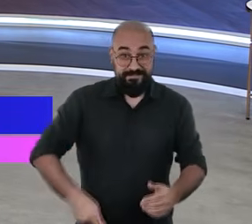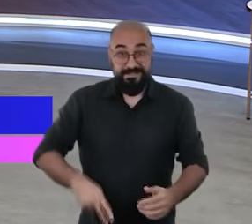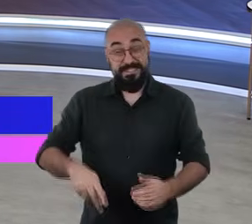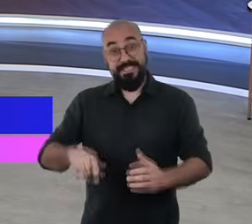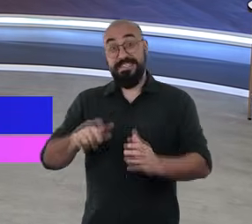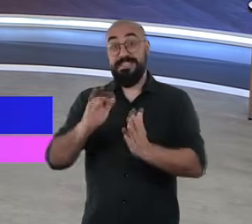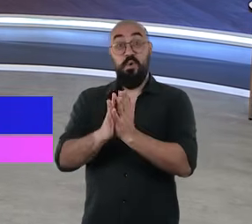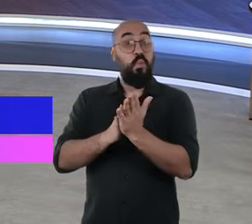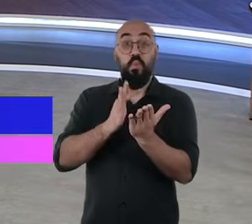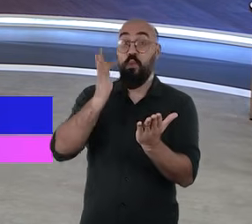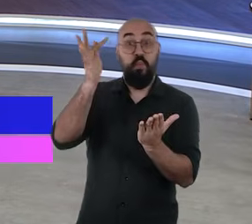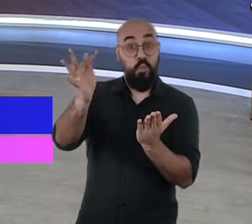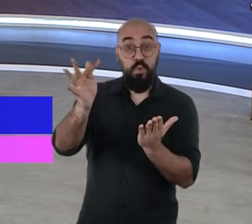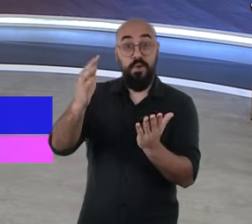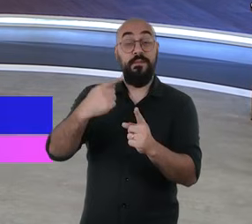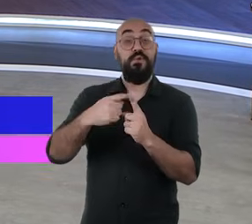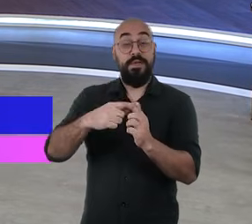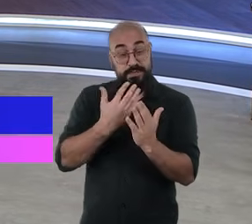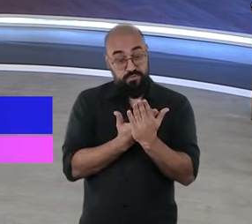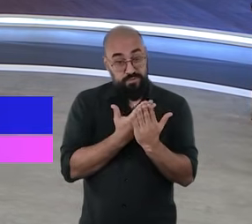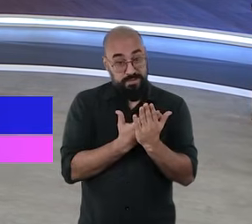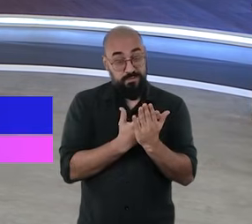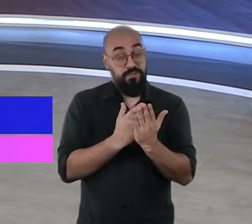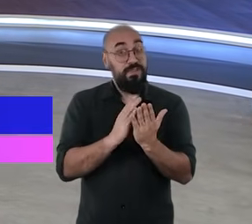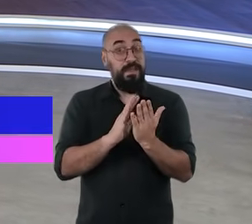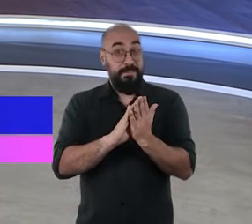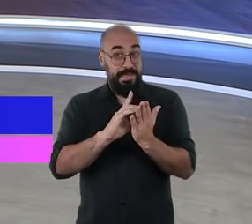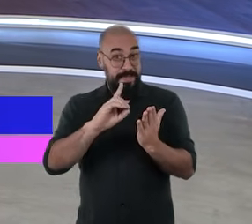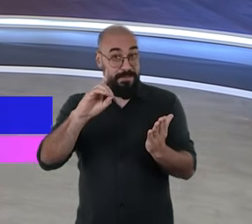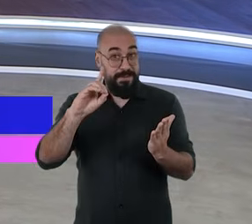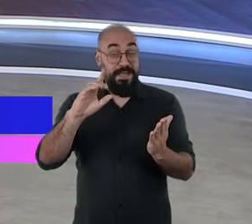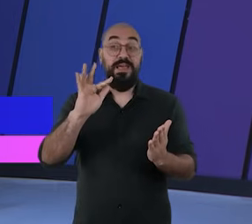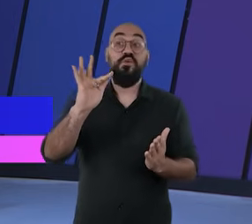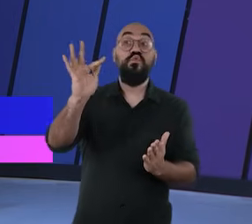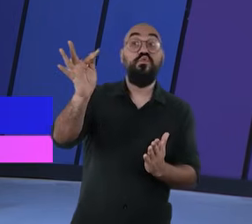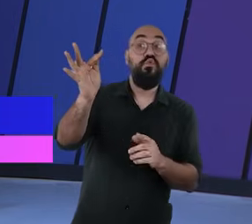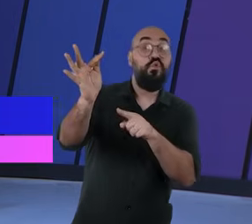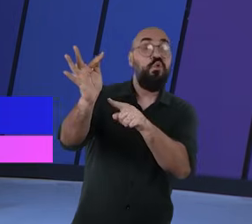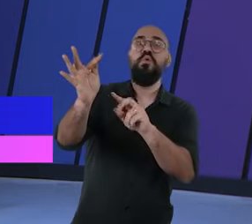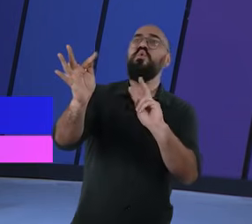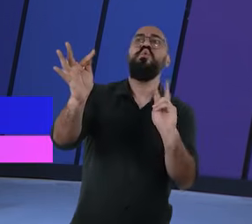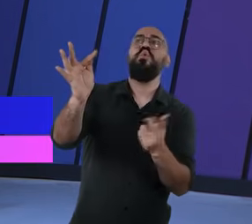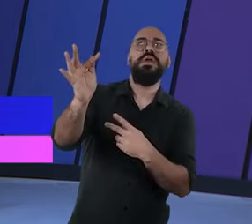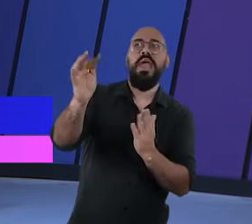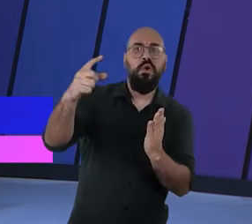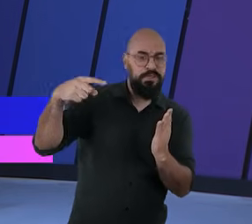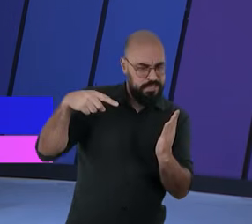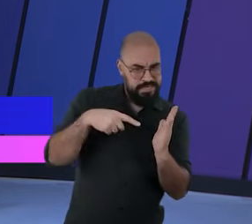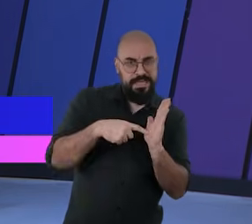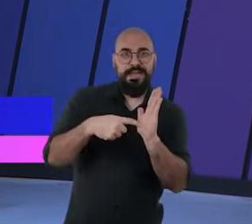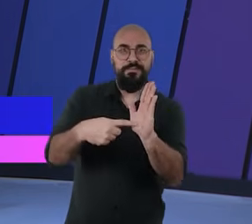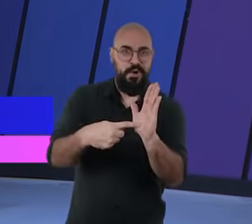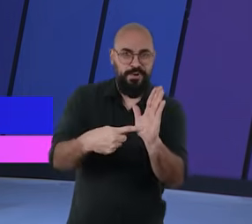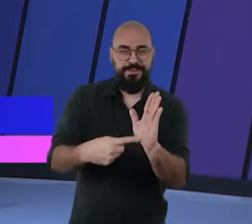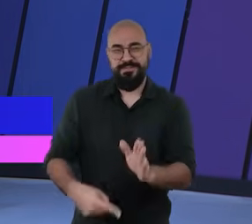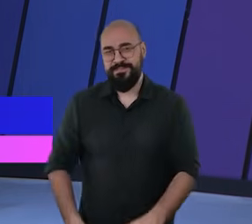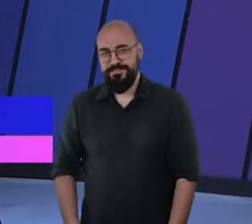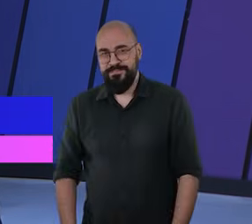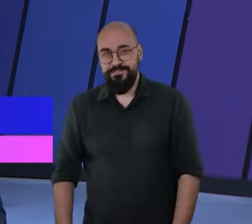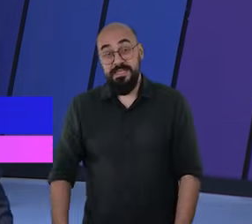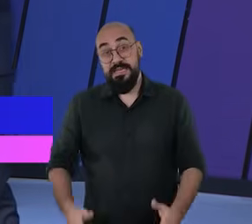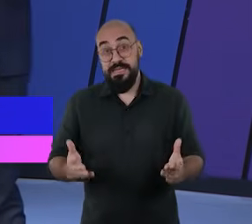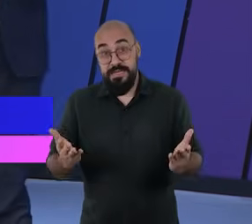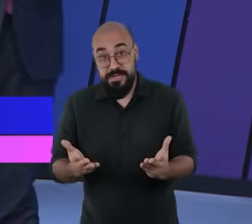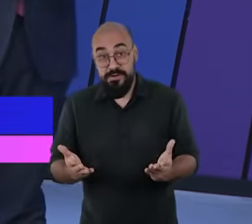discutimos a Bíblia e do futuro porque estudamos as profecias. No programa de hoje, vamos tratar de um